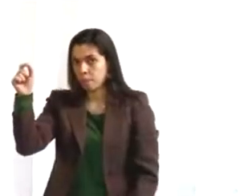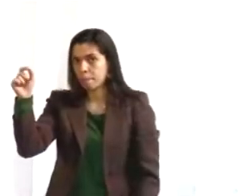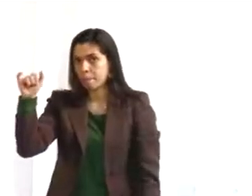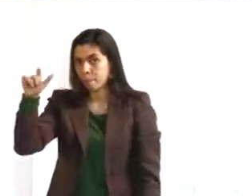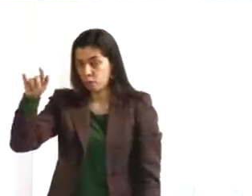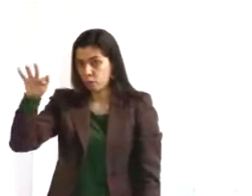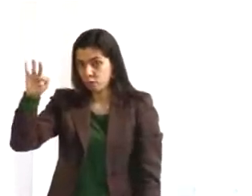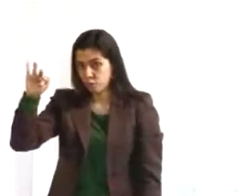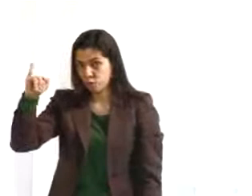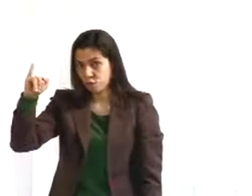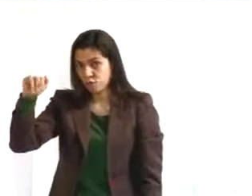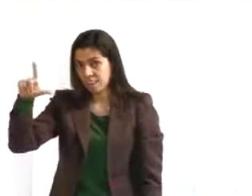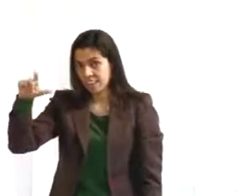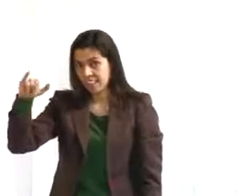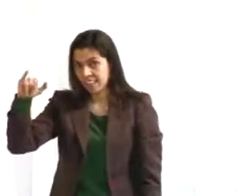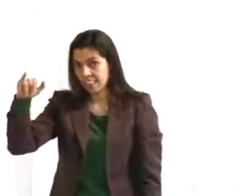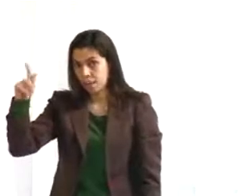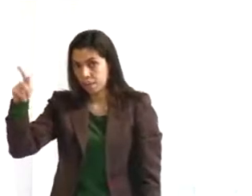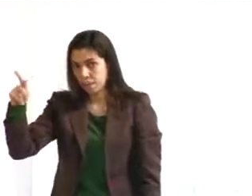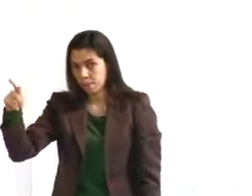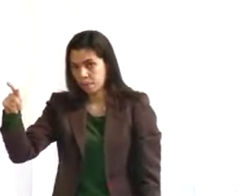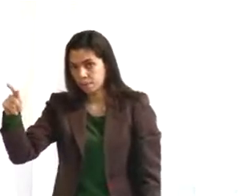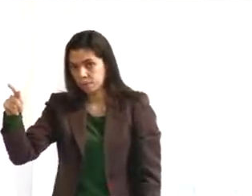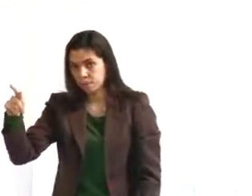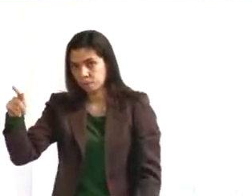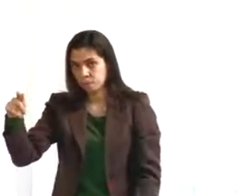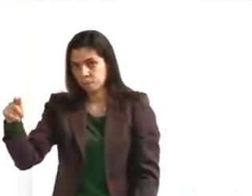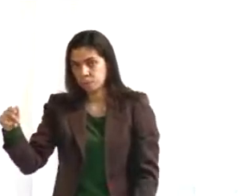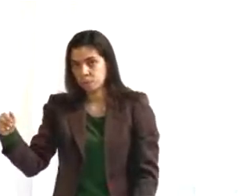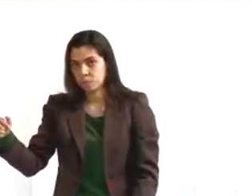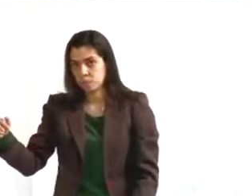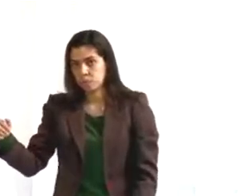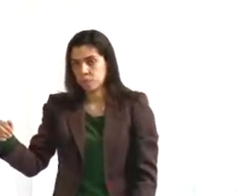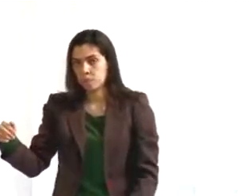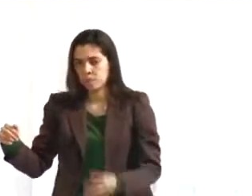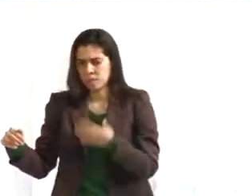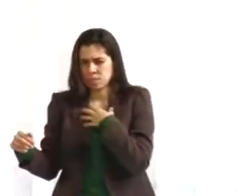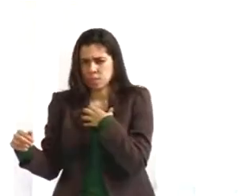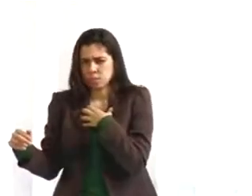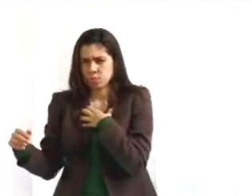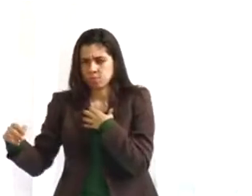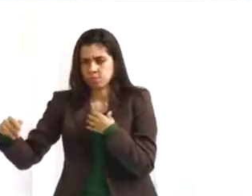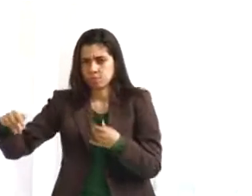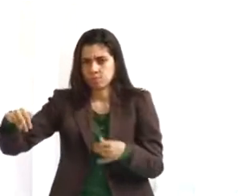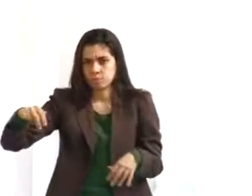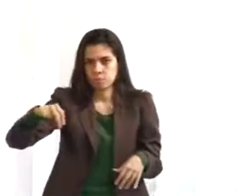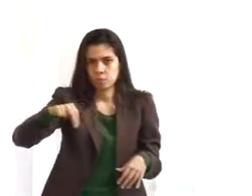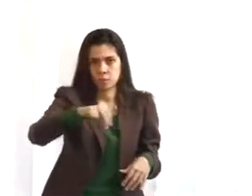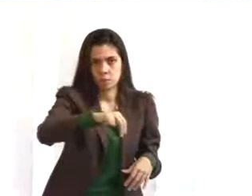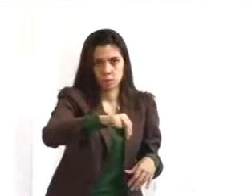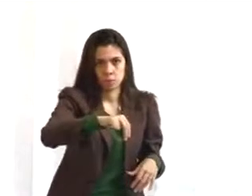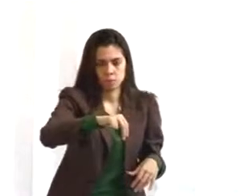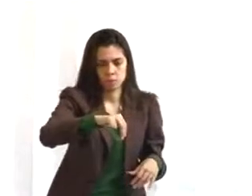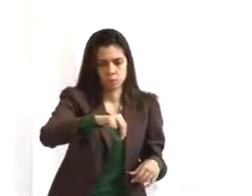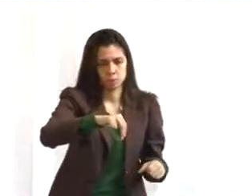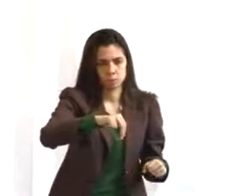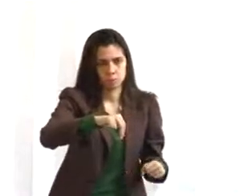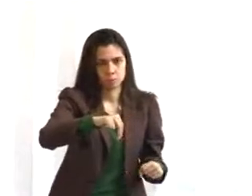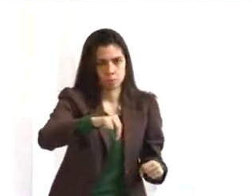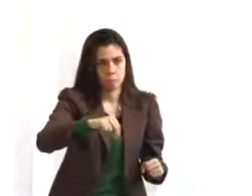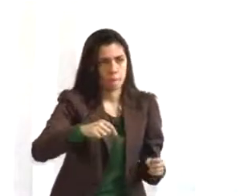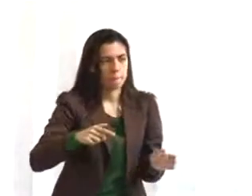o profeta Isaías e perguntou: compreendes o que vens lendo? Ele respondeu: como